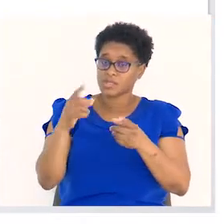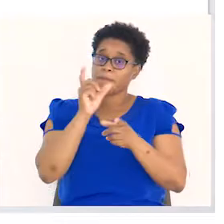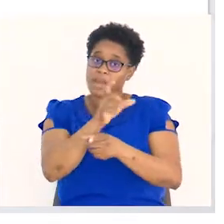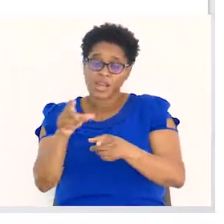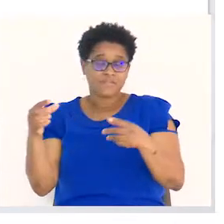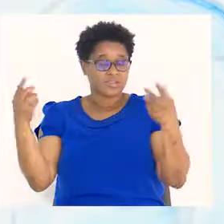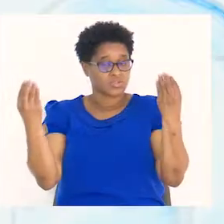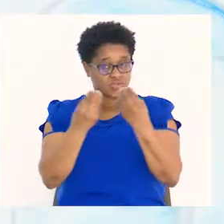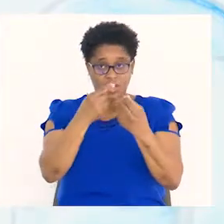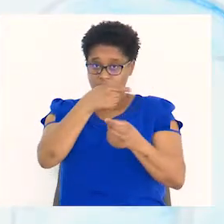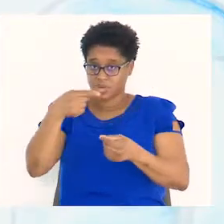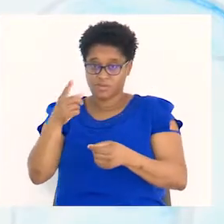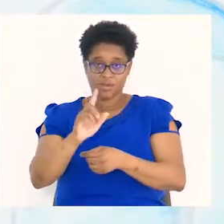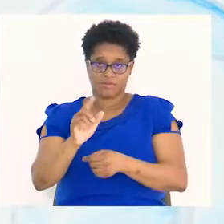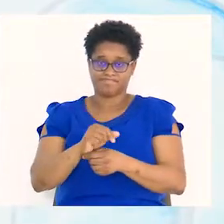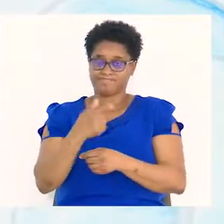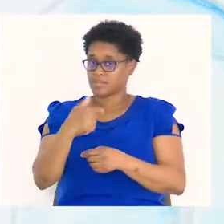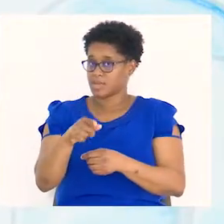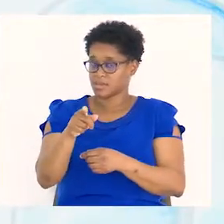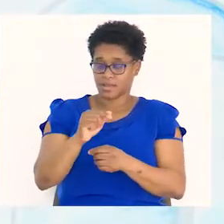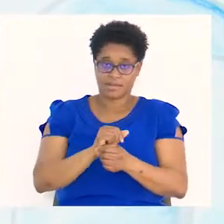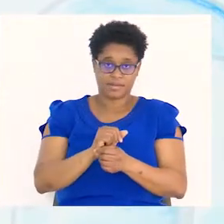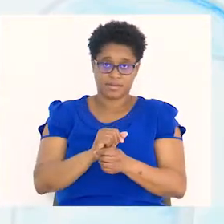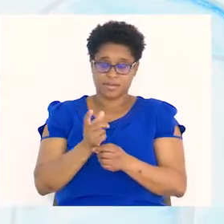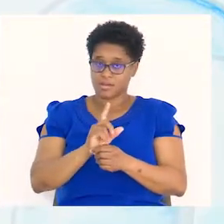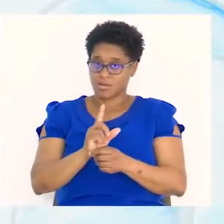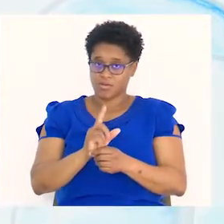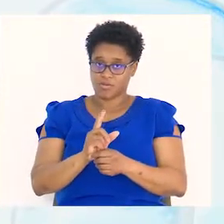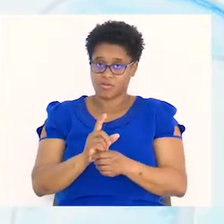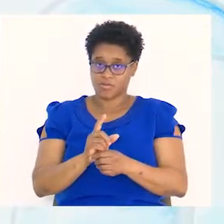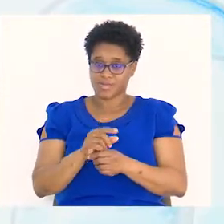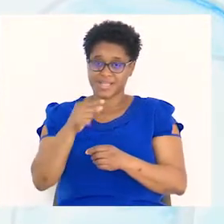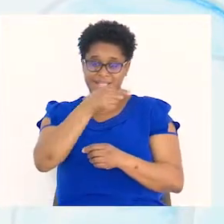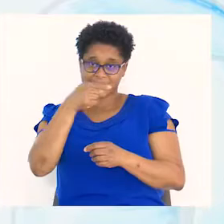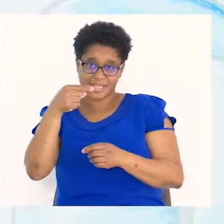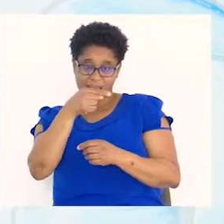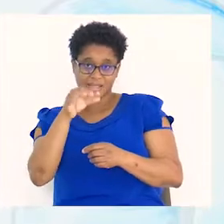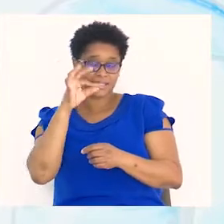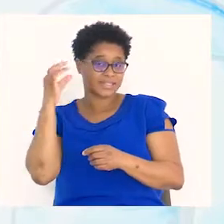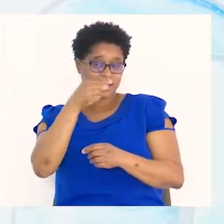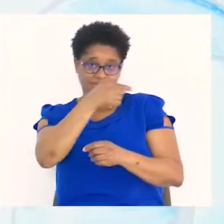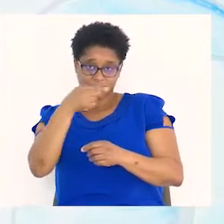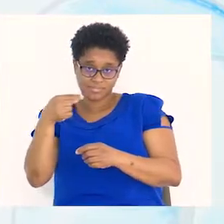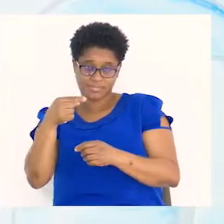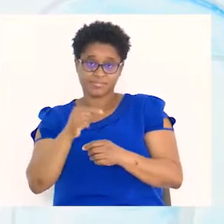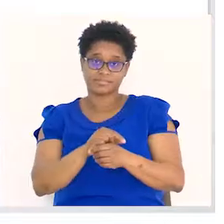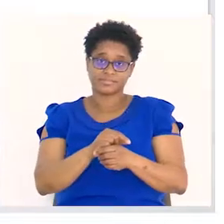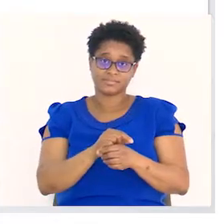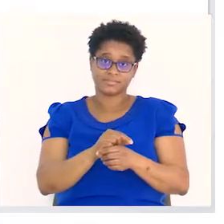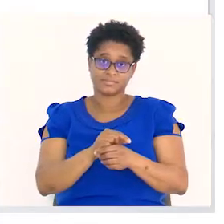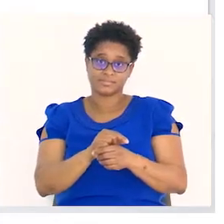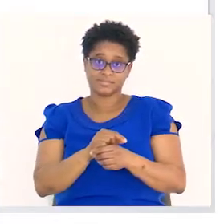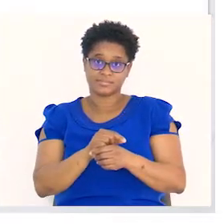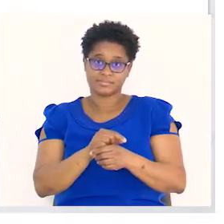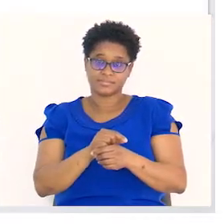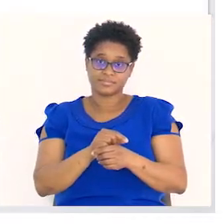hífen. Não tens lá aquele sinalzinho gráfico, que é o hífen. Então, o que é que tu fazes?